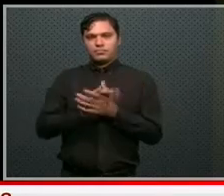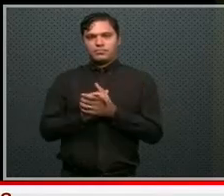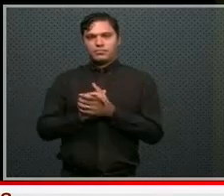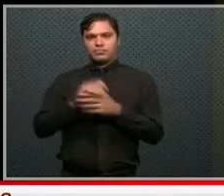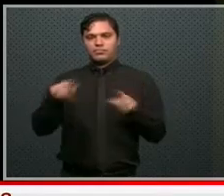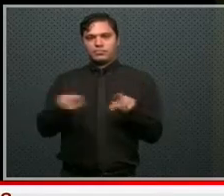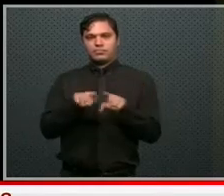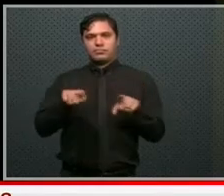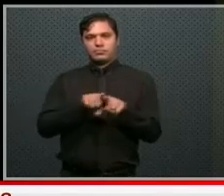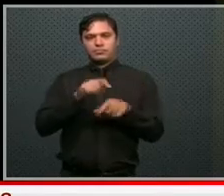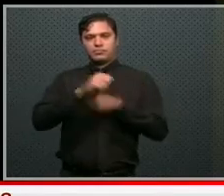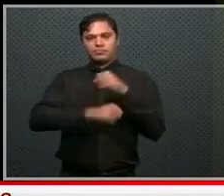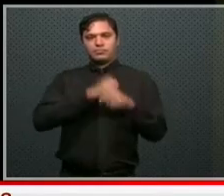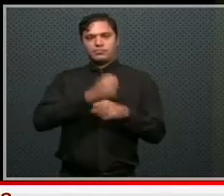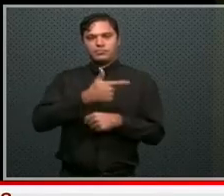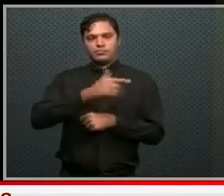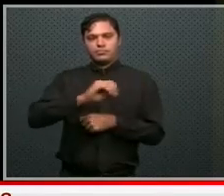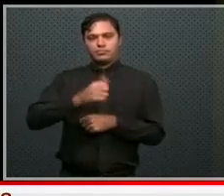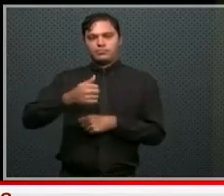2017